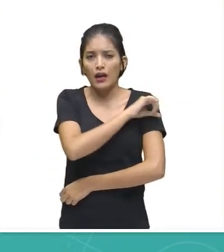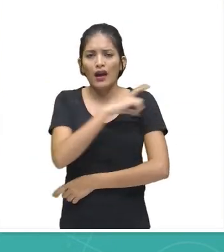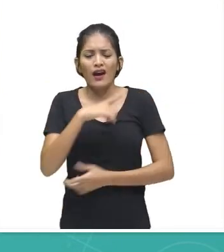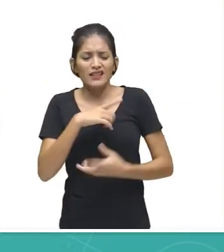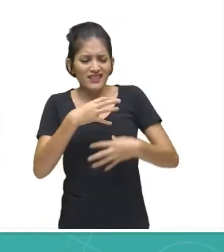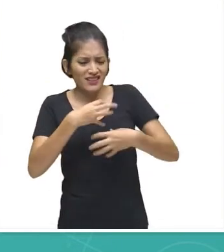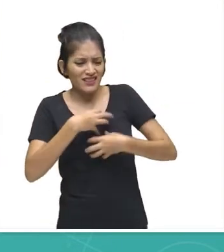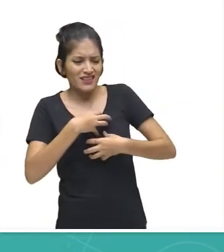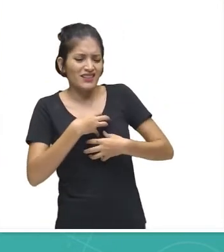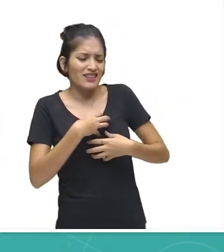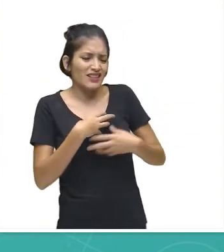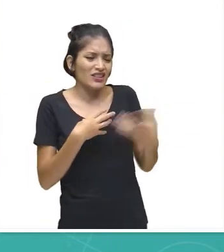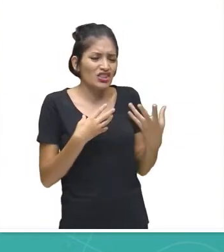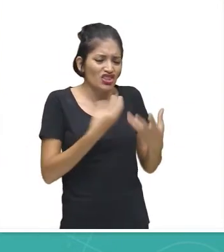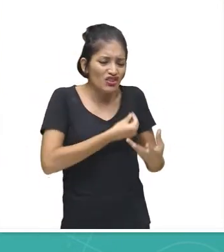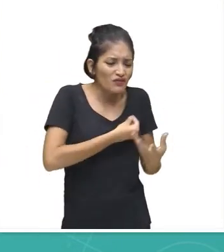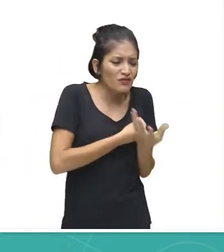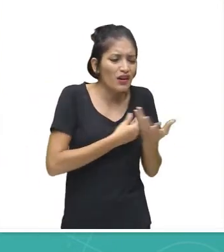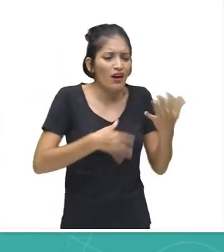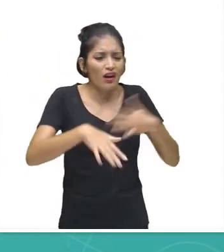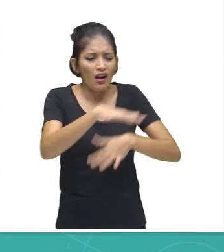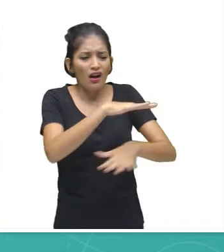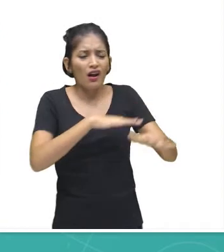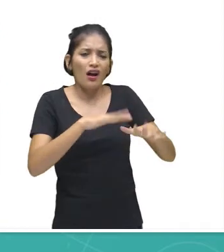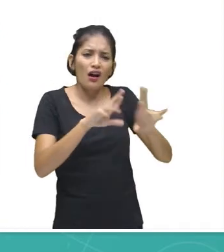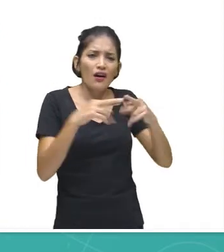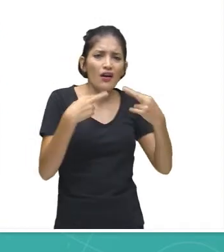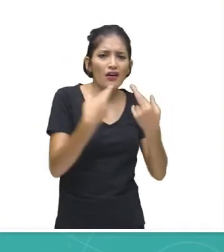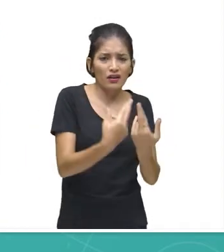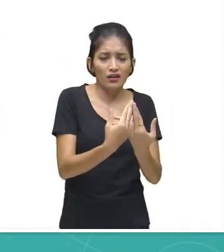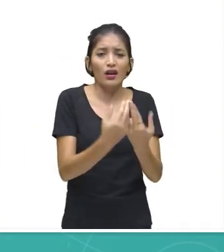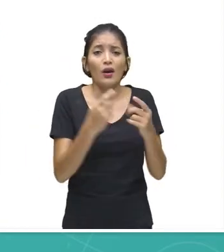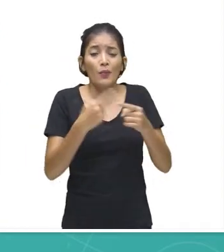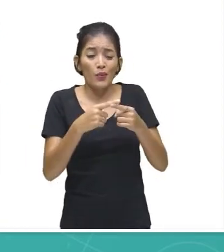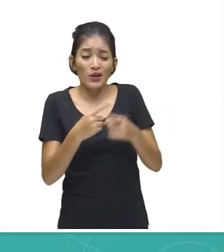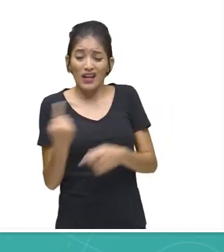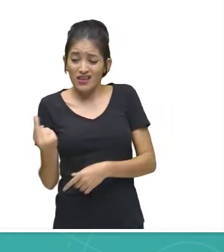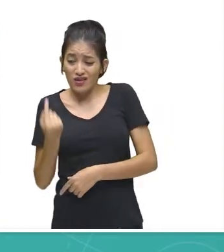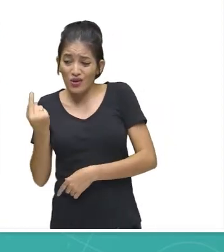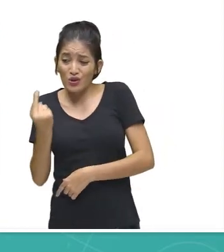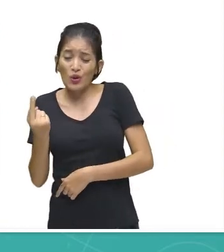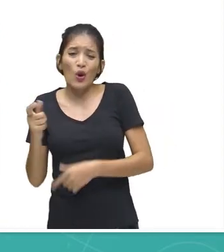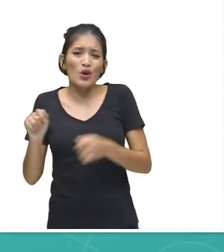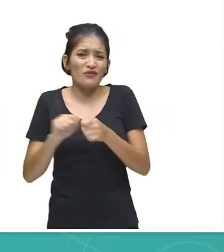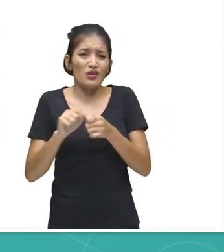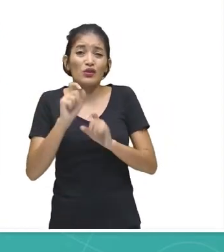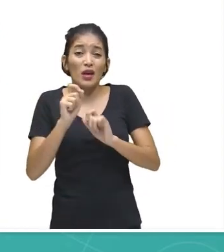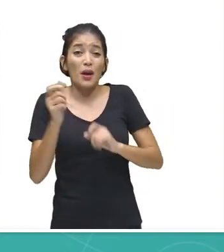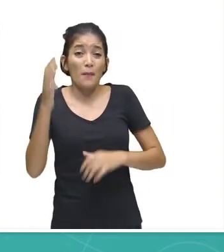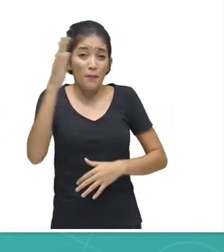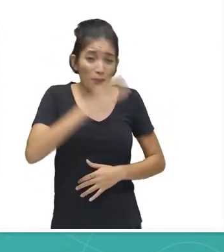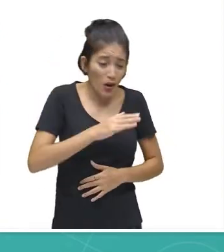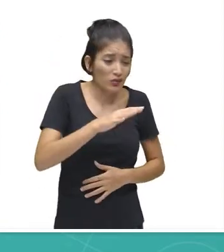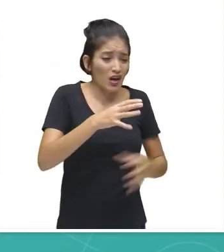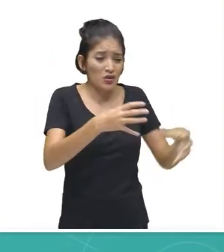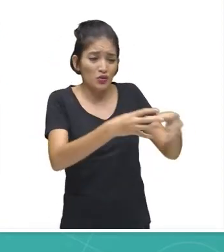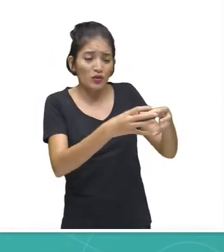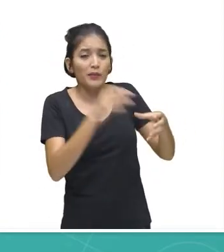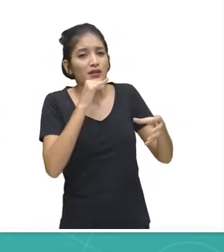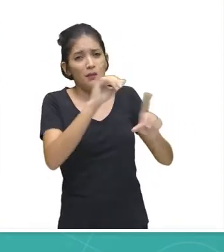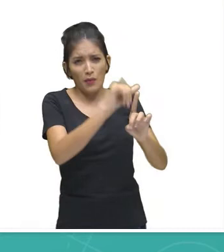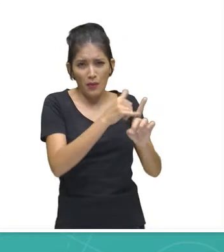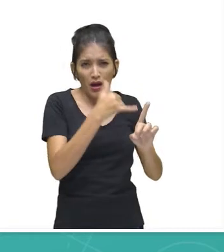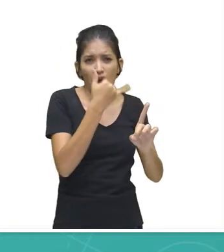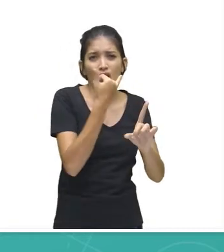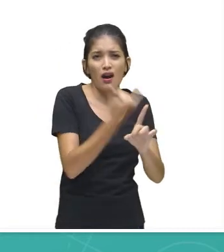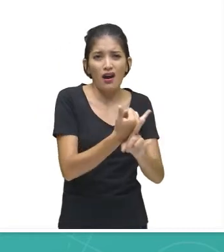convivência muito feio, pois o João não é solidário e faz muitas maldades, bullying,